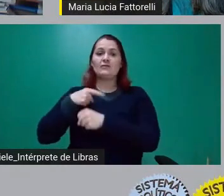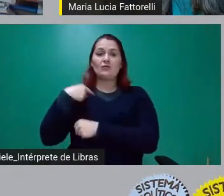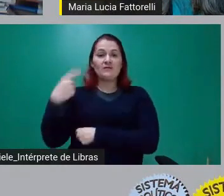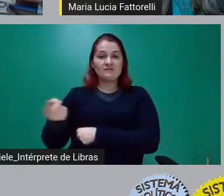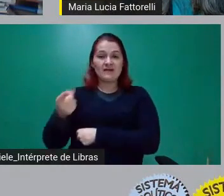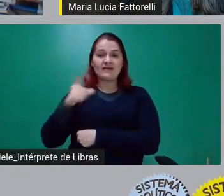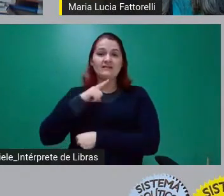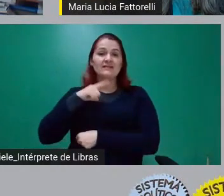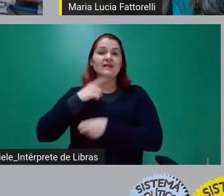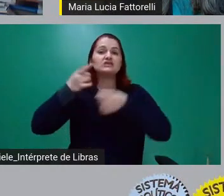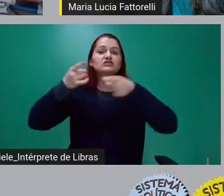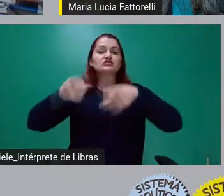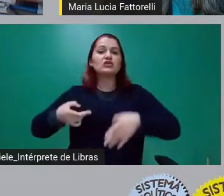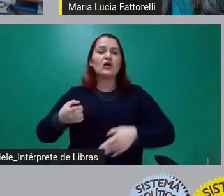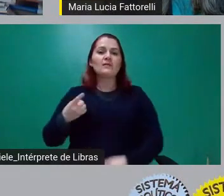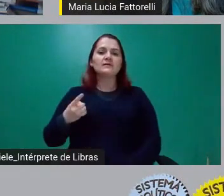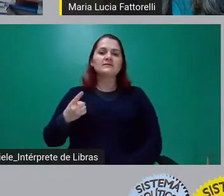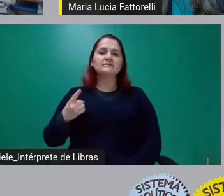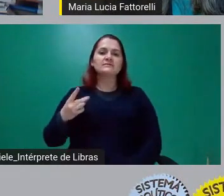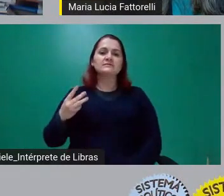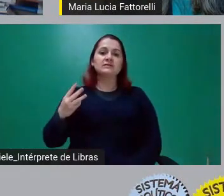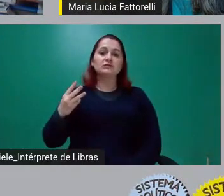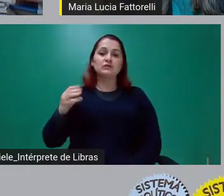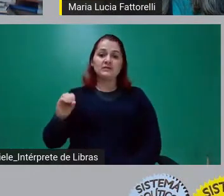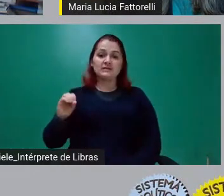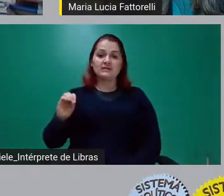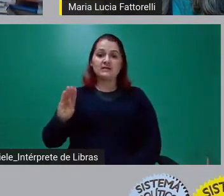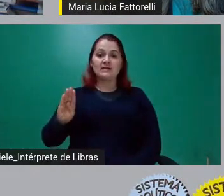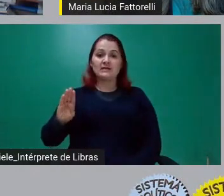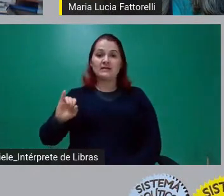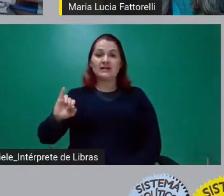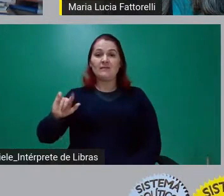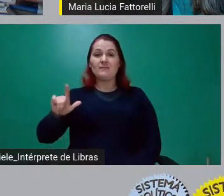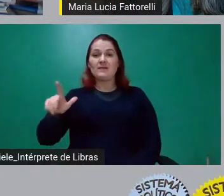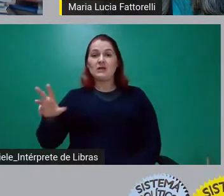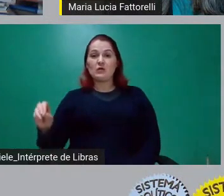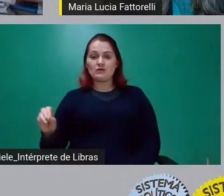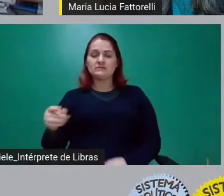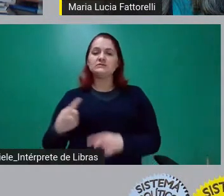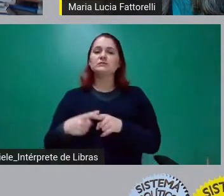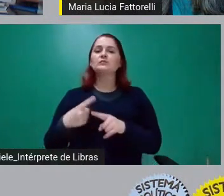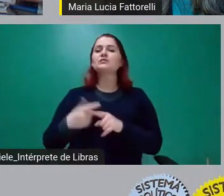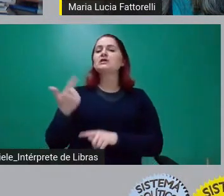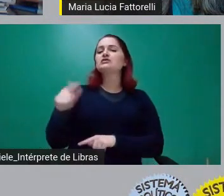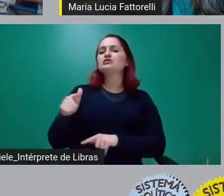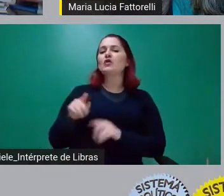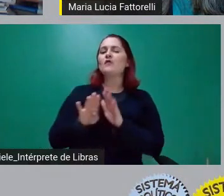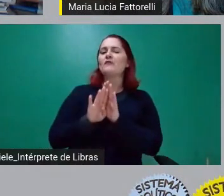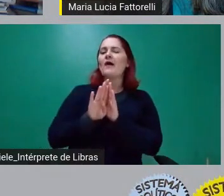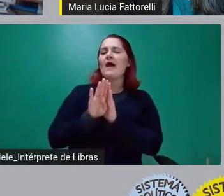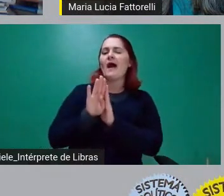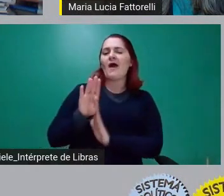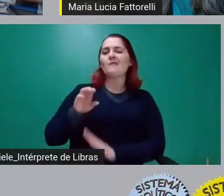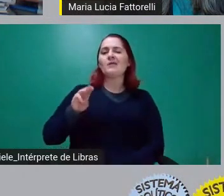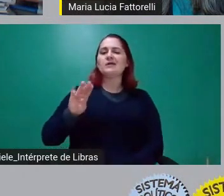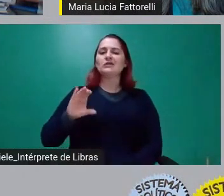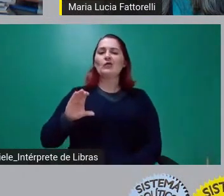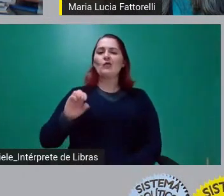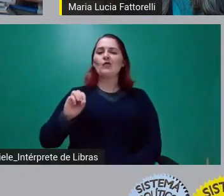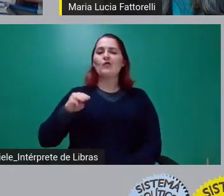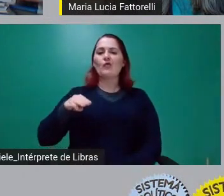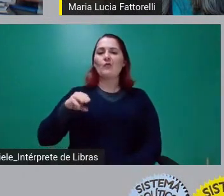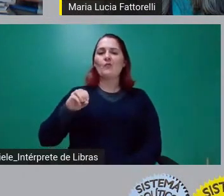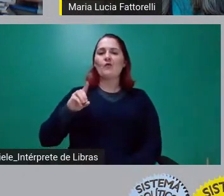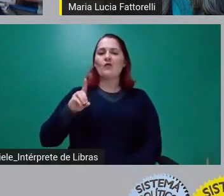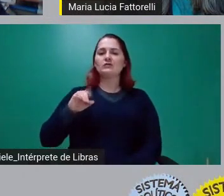130 bilhões, porque as commodities parece-me que estão aumentando novamente, enfim, o agronegócio está